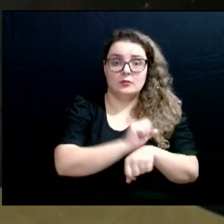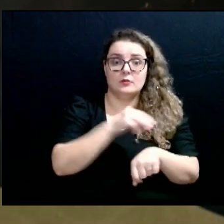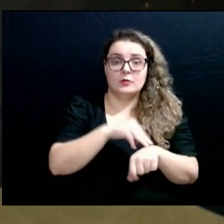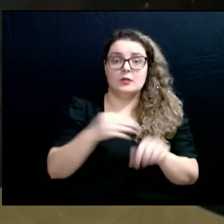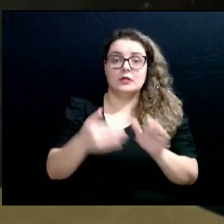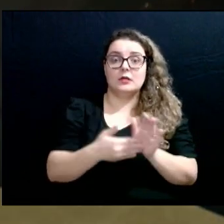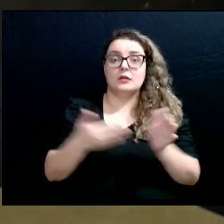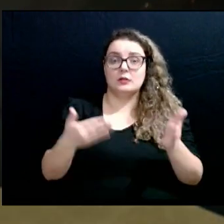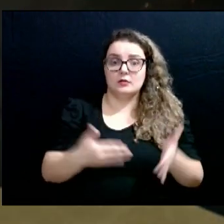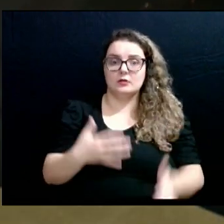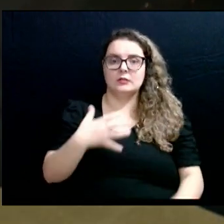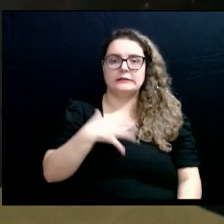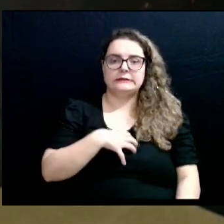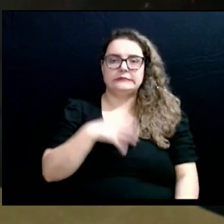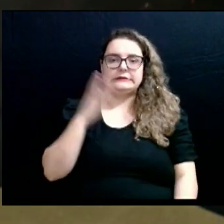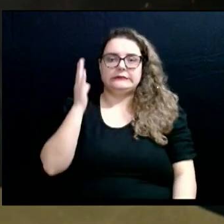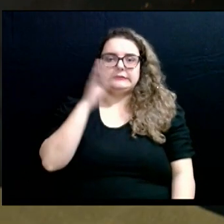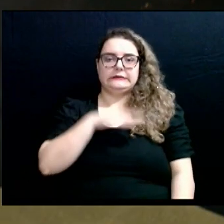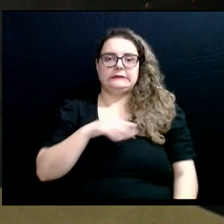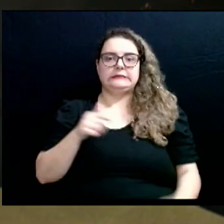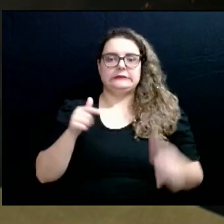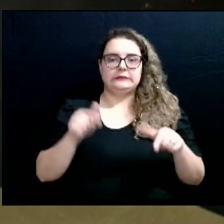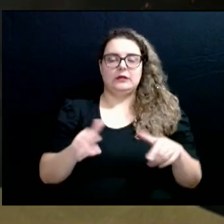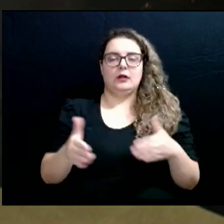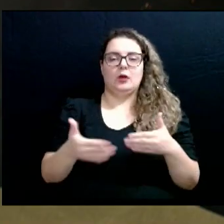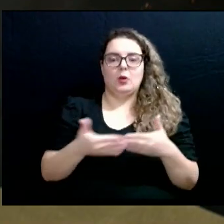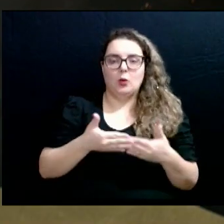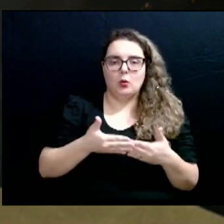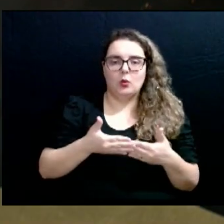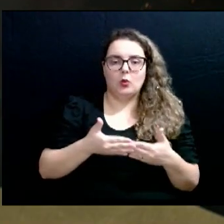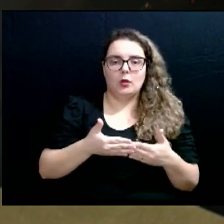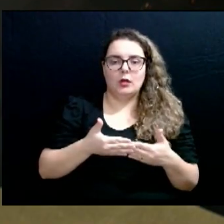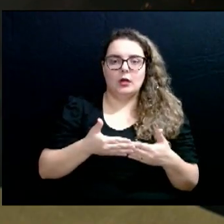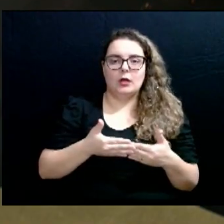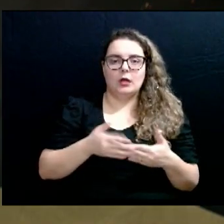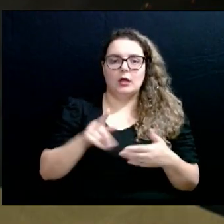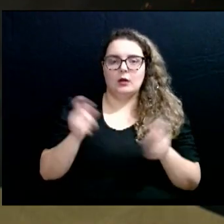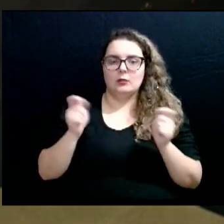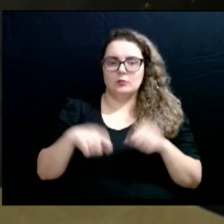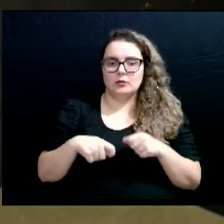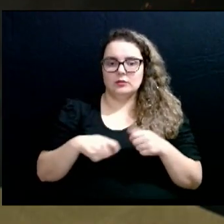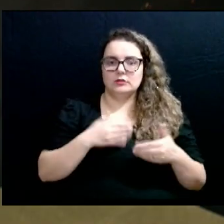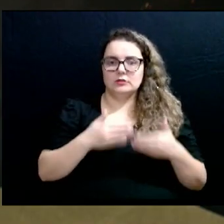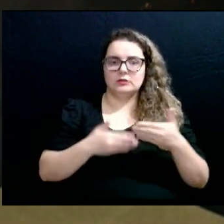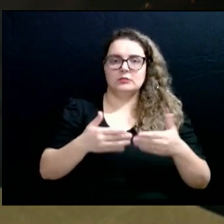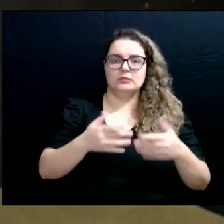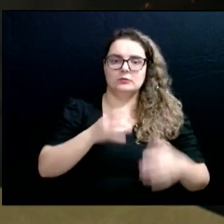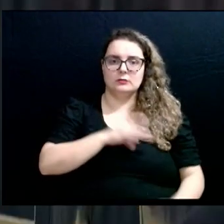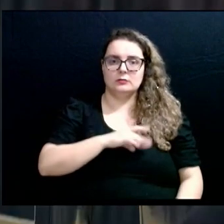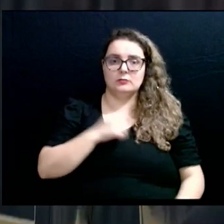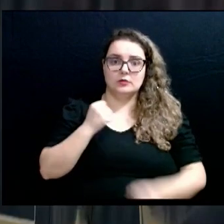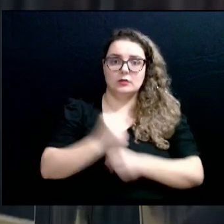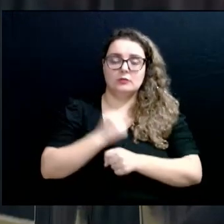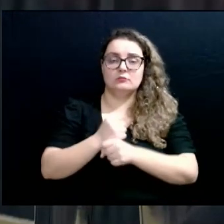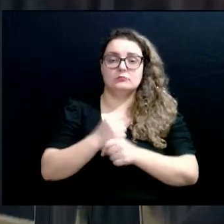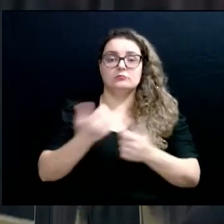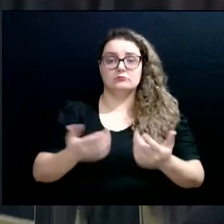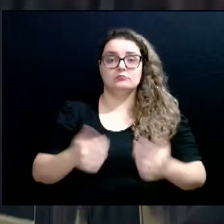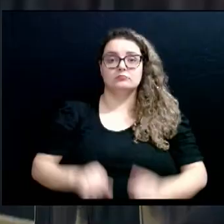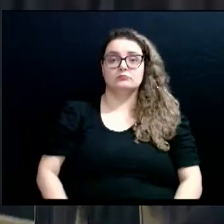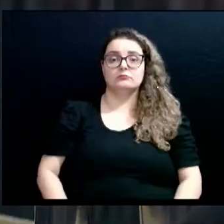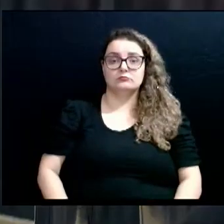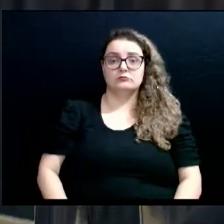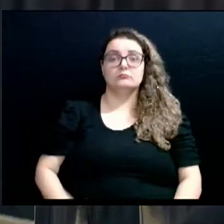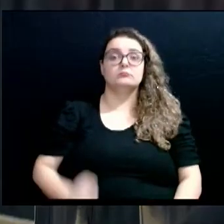me sinto mal em lugares fechados. É possível carregar esse medo por anos? Olha aí, Carla. Sim, é